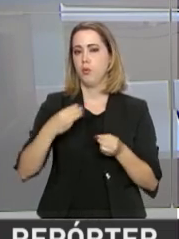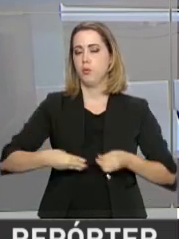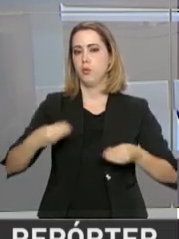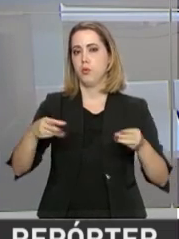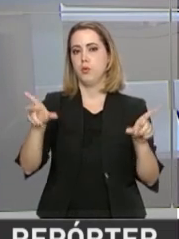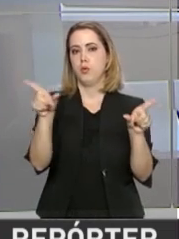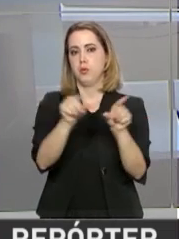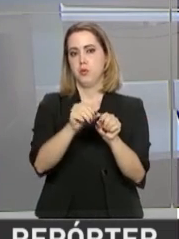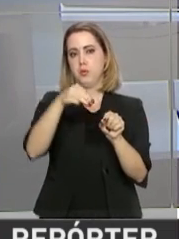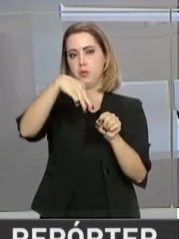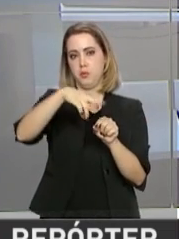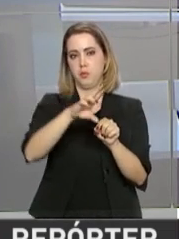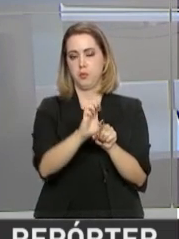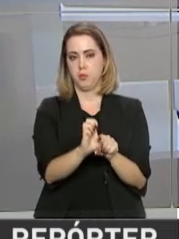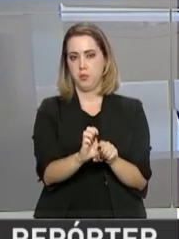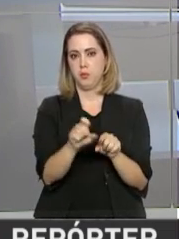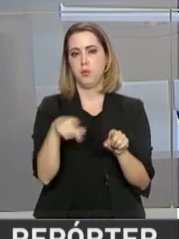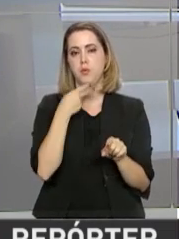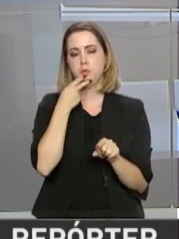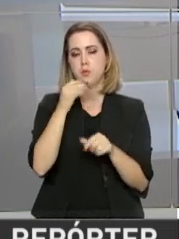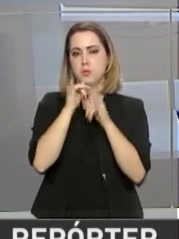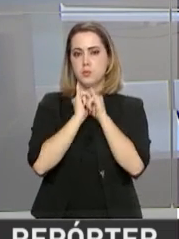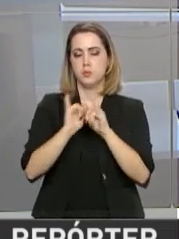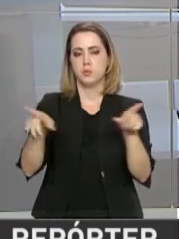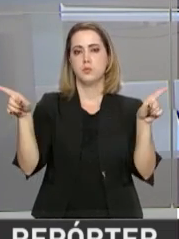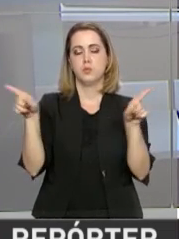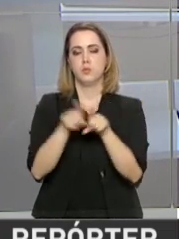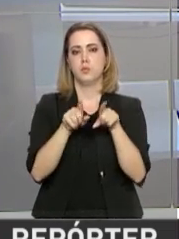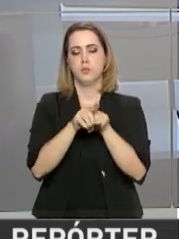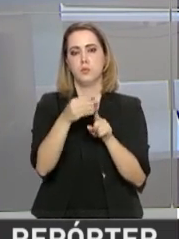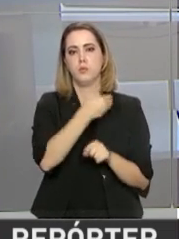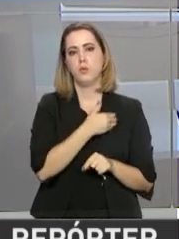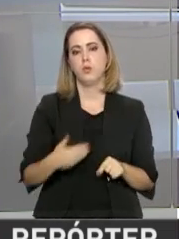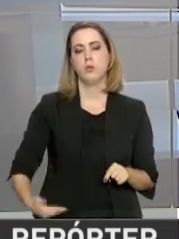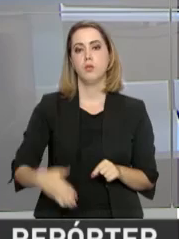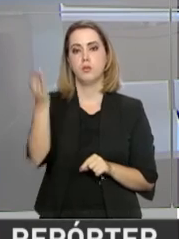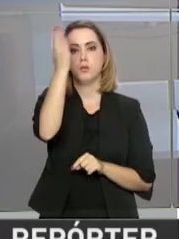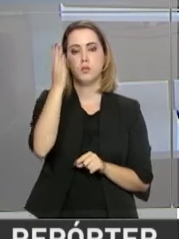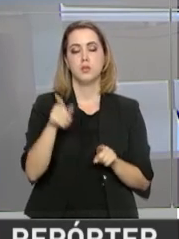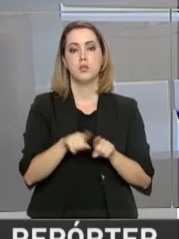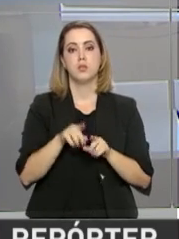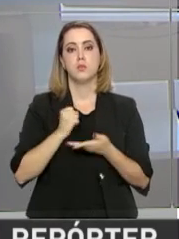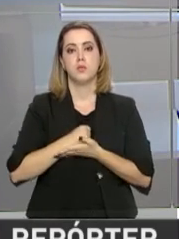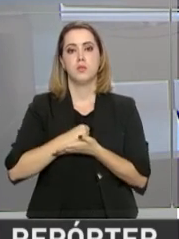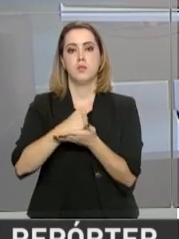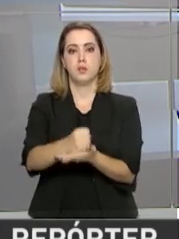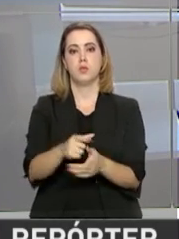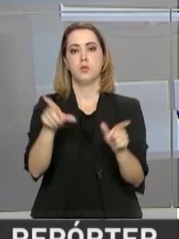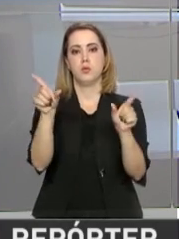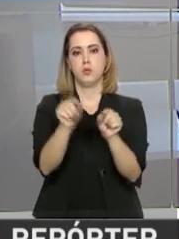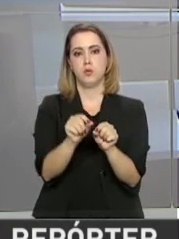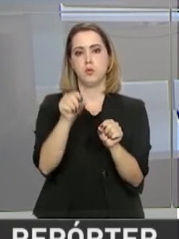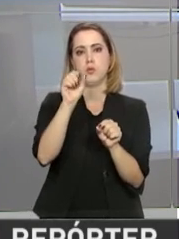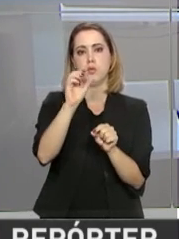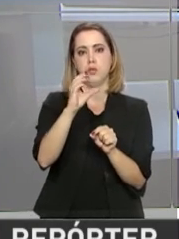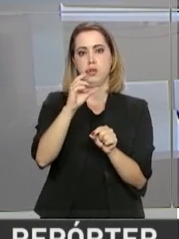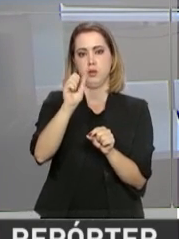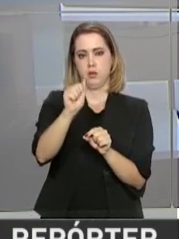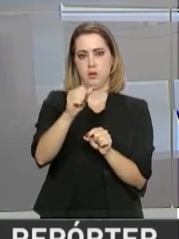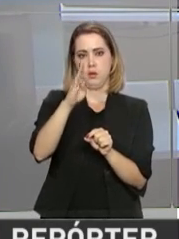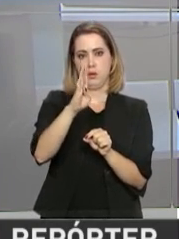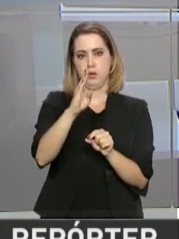Exteriores anunciou que, além do envio de mantimentos para o Haiti, o governo brasileiro também vai doar, por meio da Agência Brasileira de Cooperação,